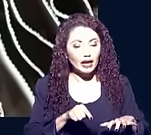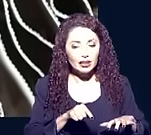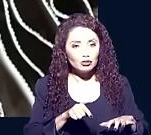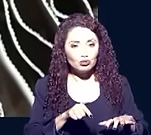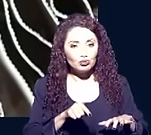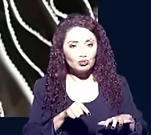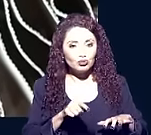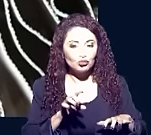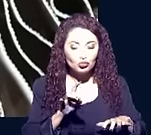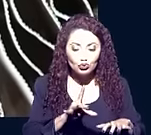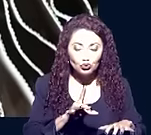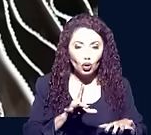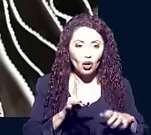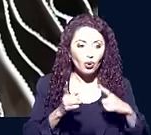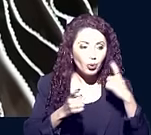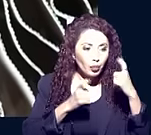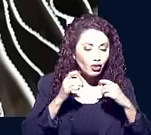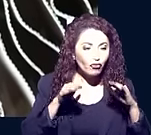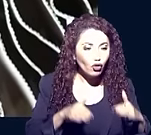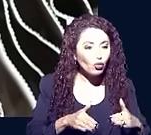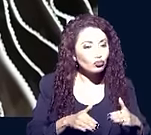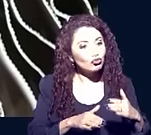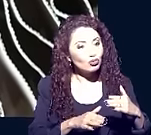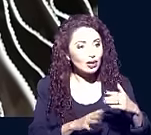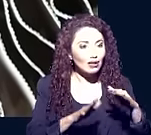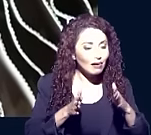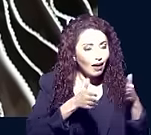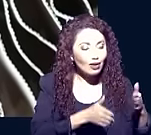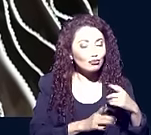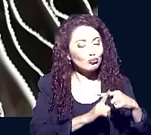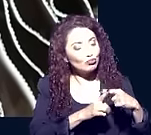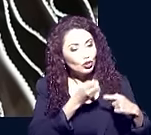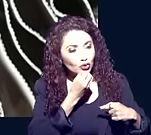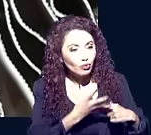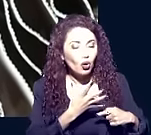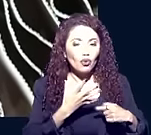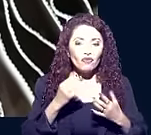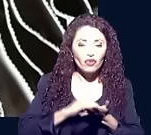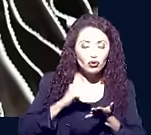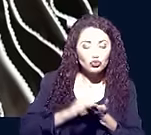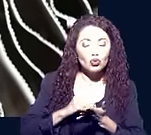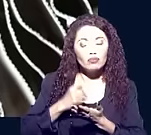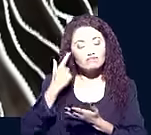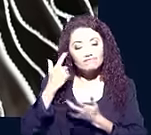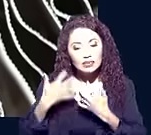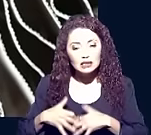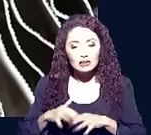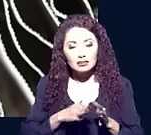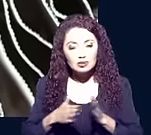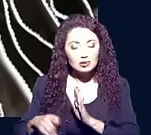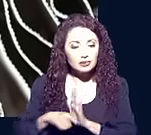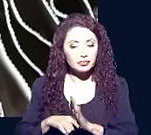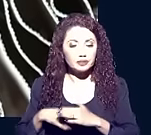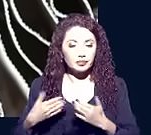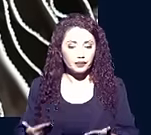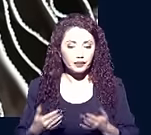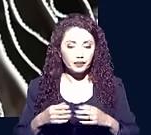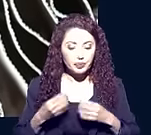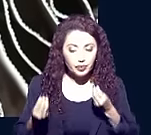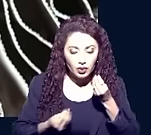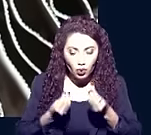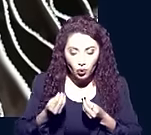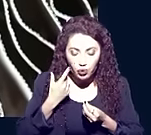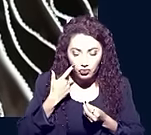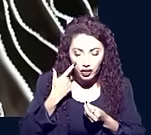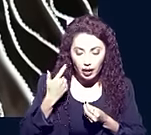não se preocupou com o ônus então no presidencialismo de coalisão não há como você diferenciar o MDB que tem